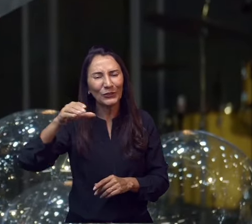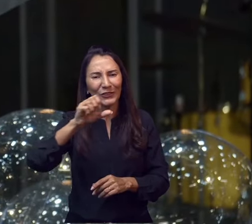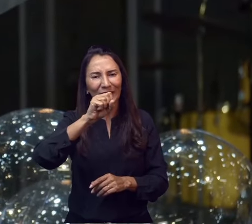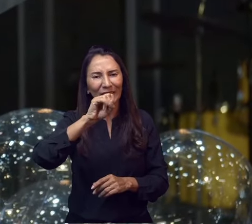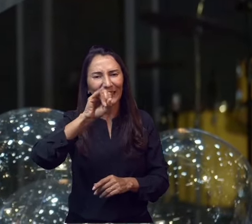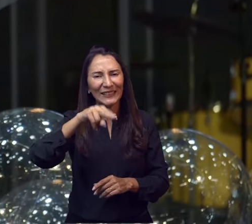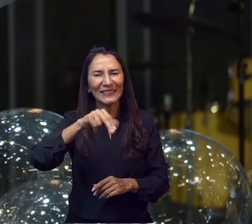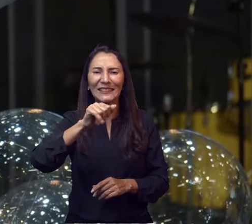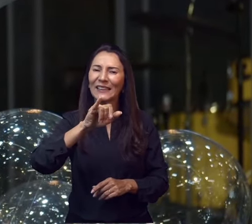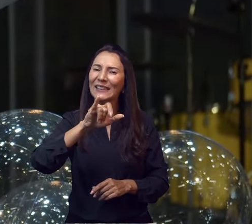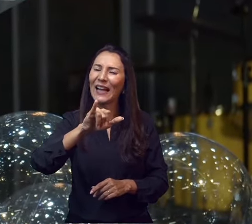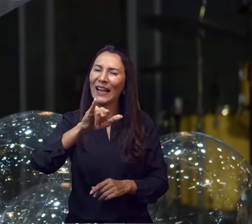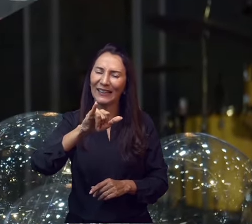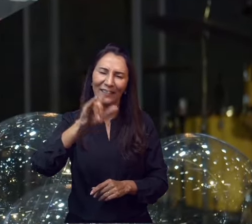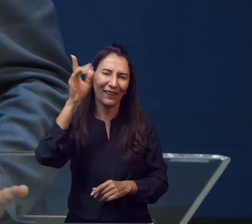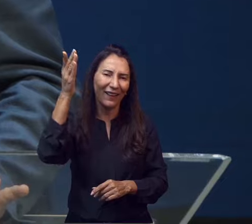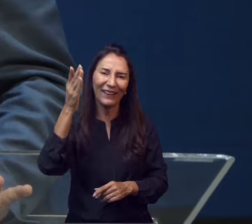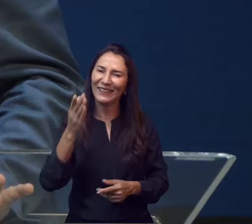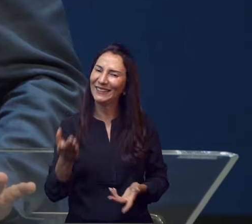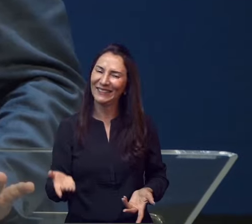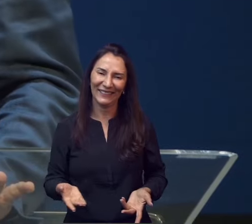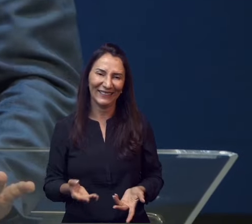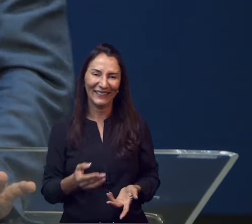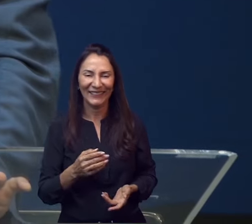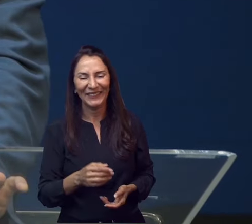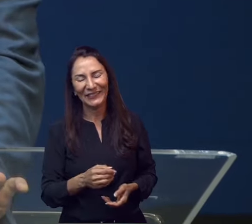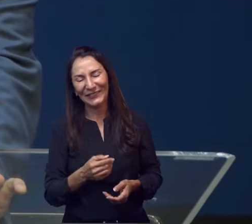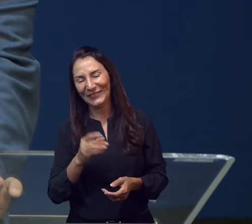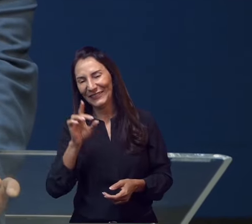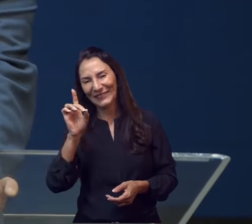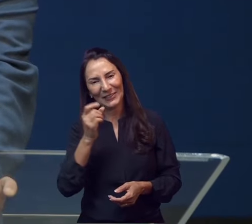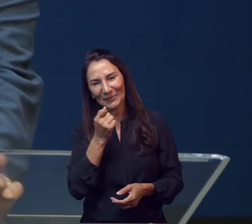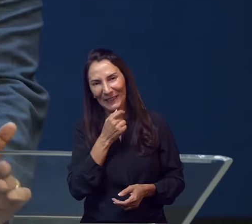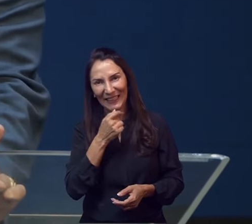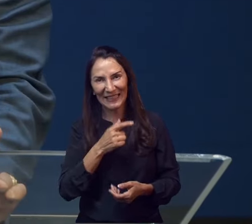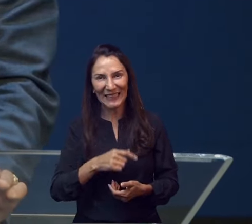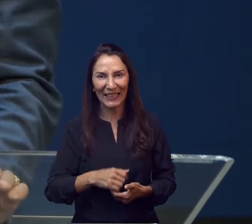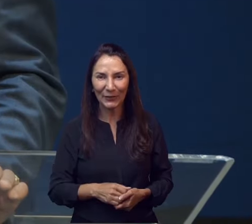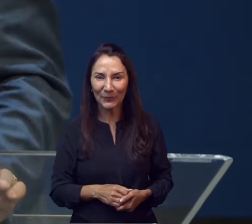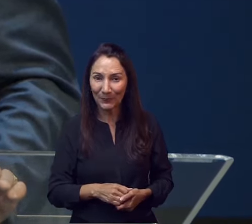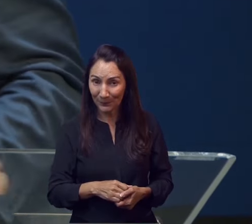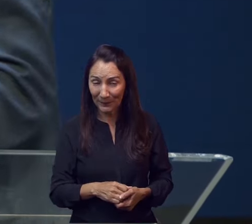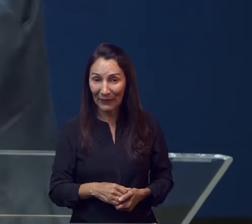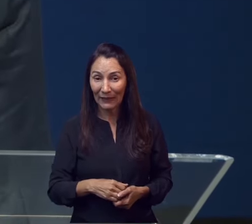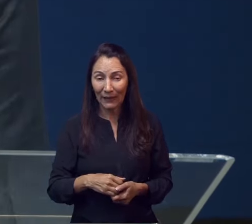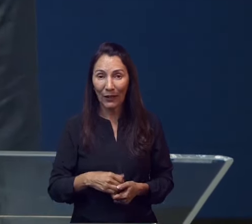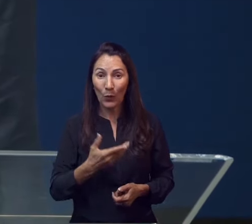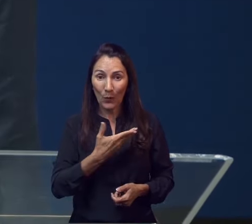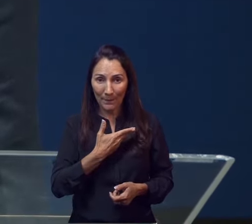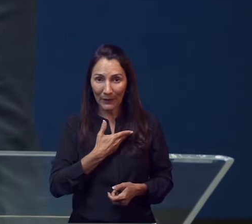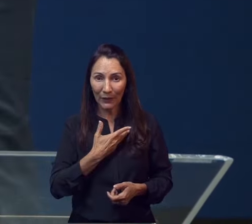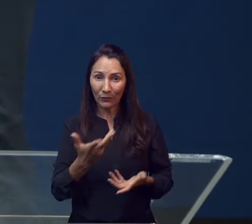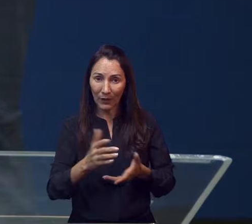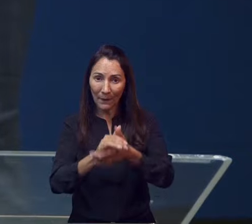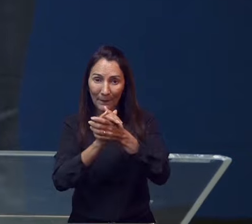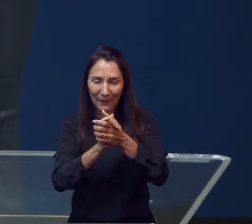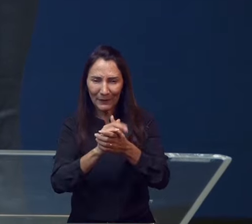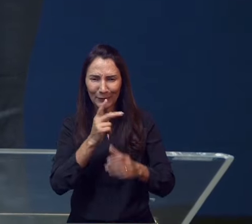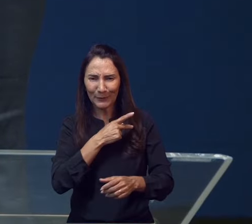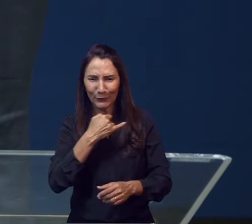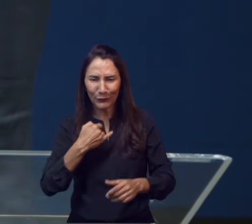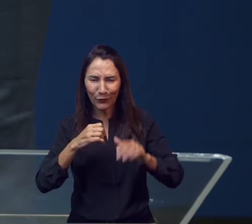tem mais amigos querendo parabenizar o pastor Jorge e tem um amigo que é parabenizar pelo vídeo não sei se veio